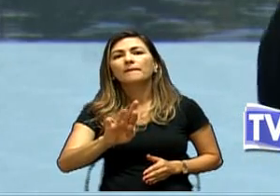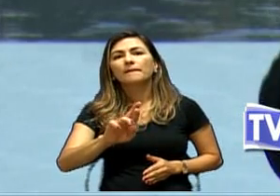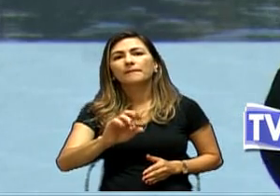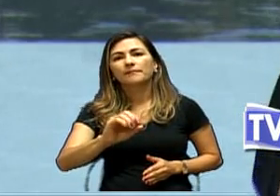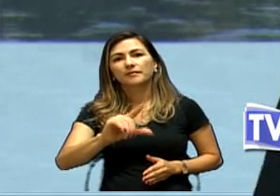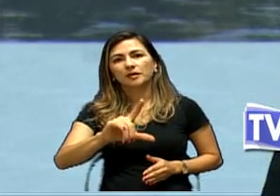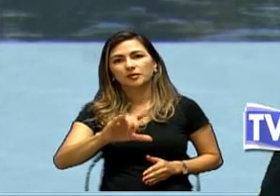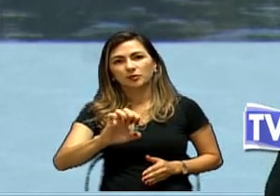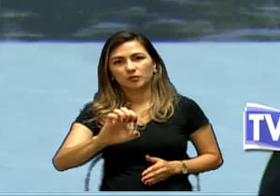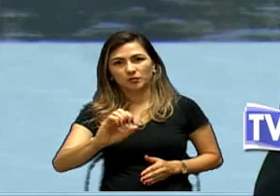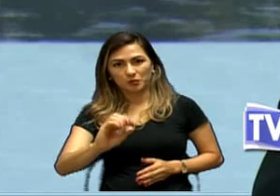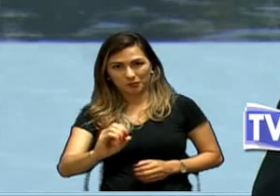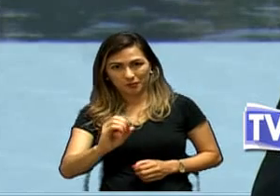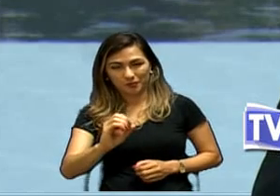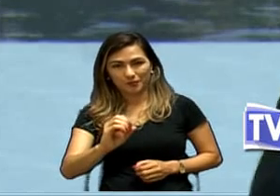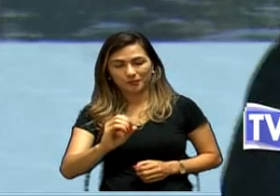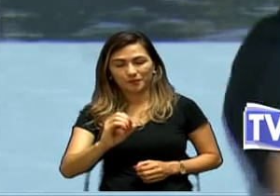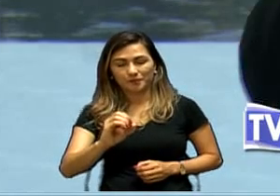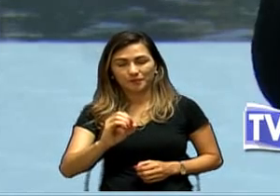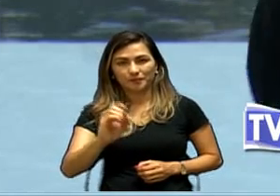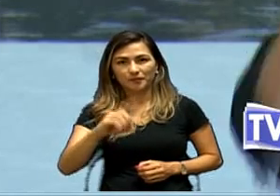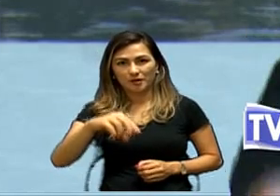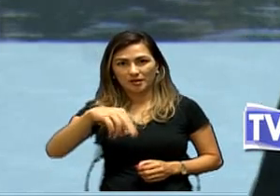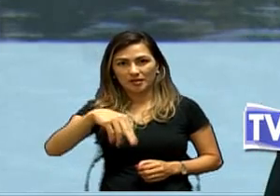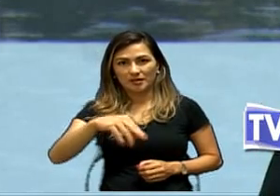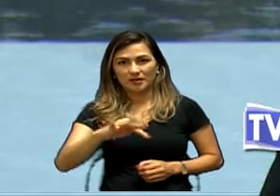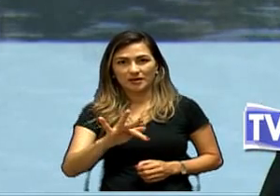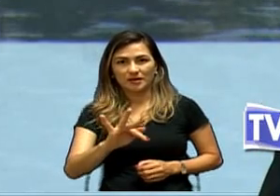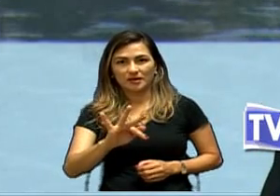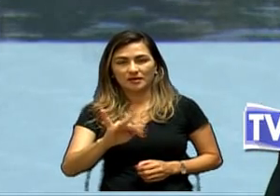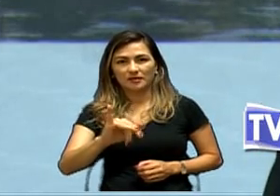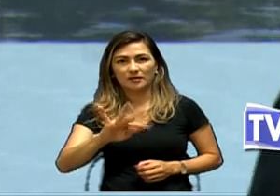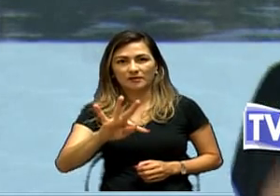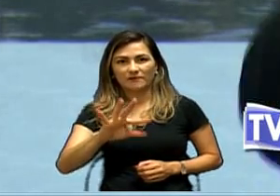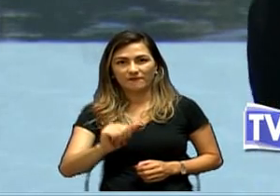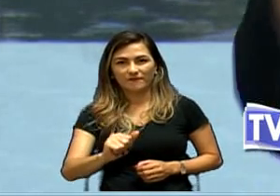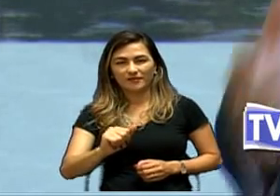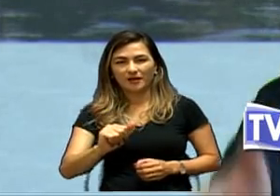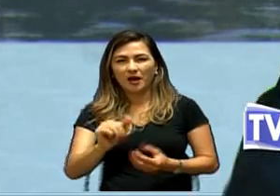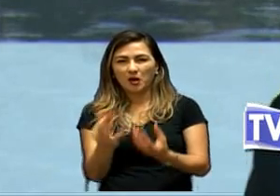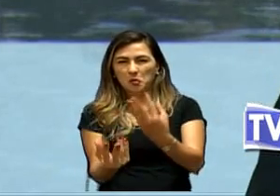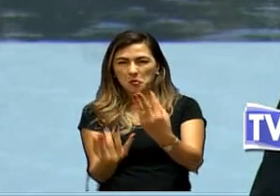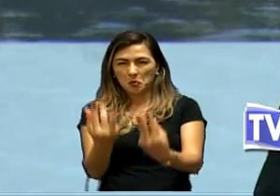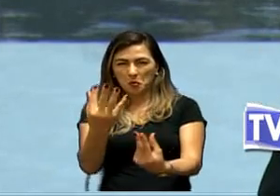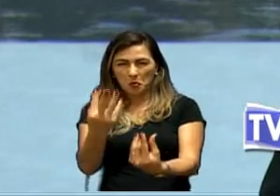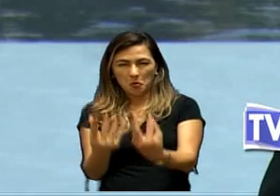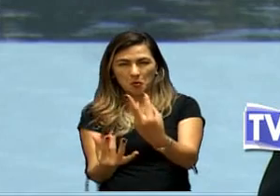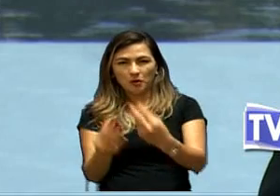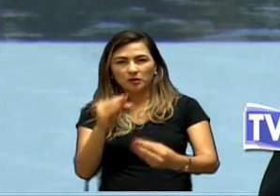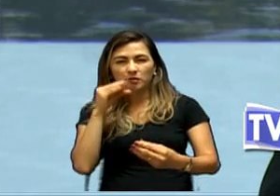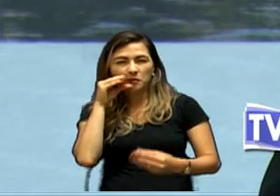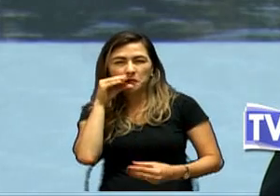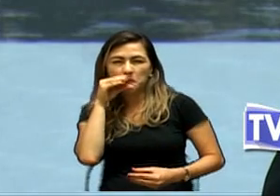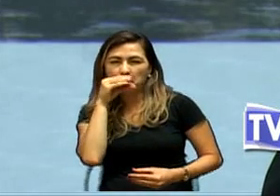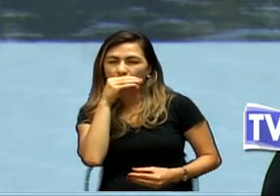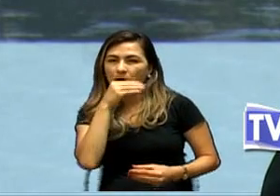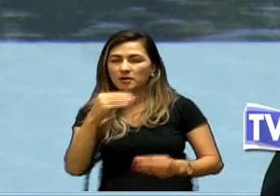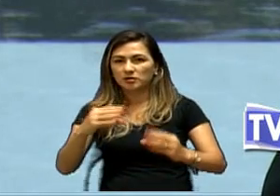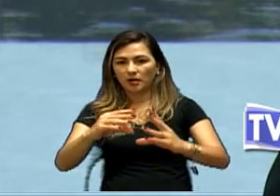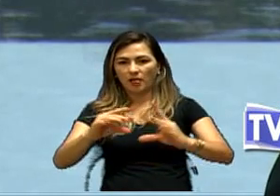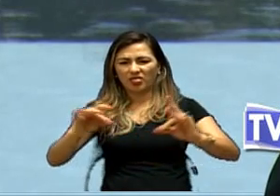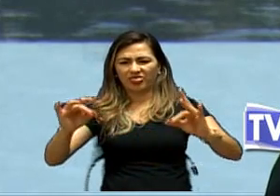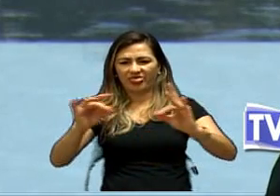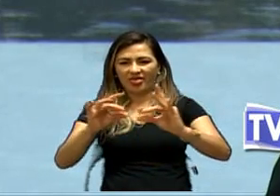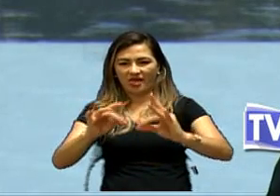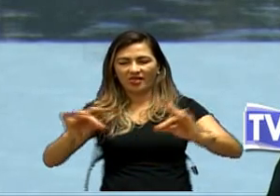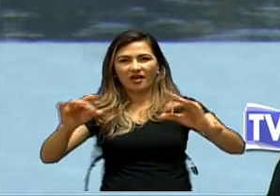também é um componente do petróleo, que elevado a uma determinada temperatura, cria essa liga do plástico, a partir da